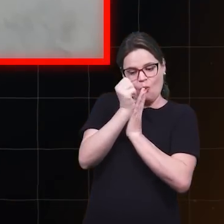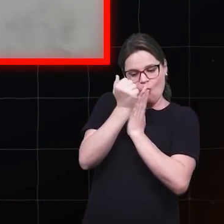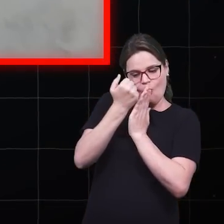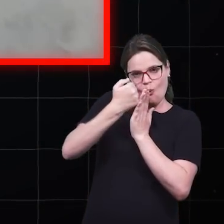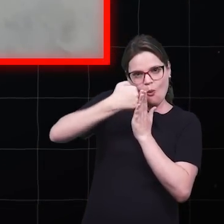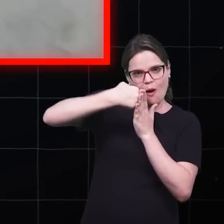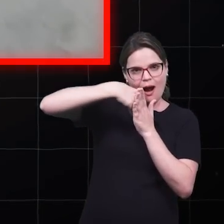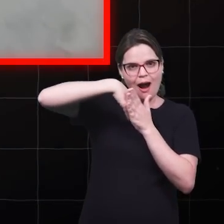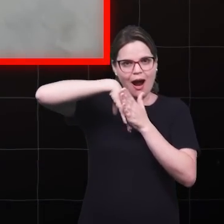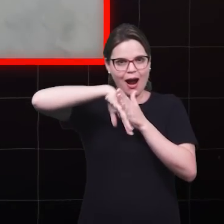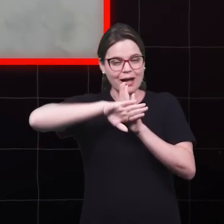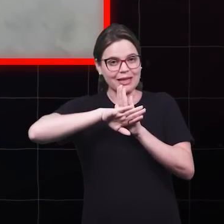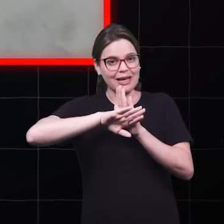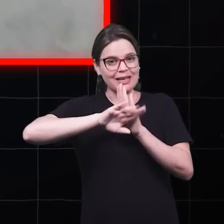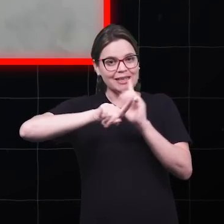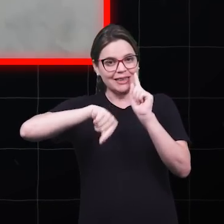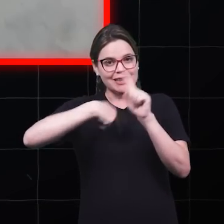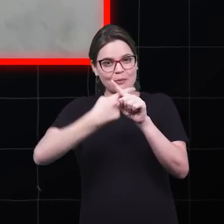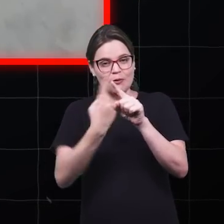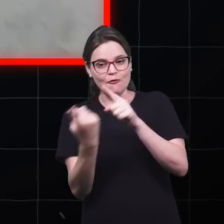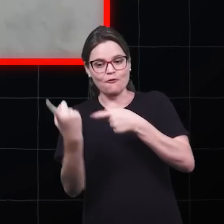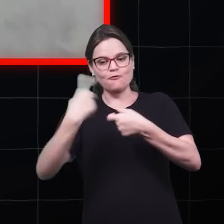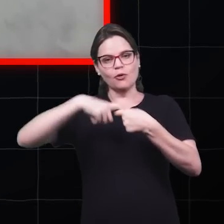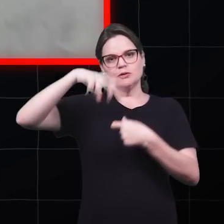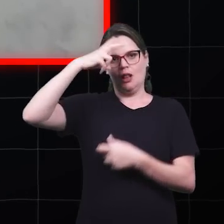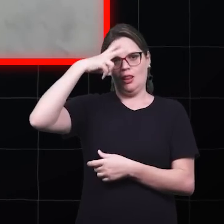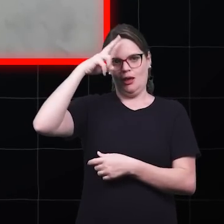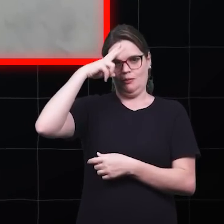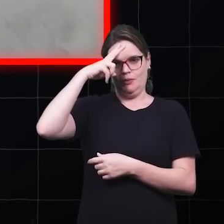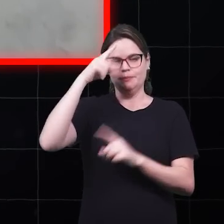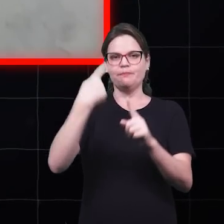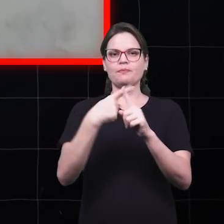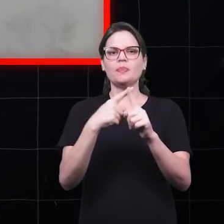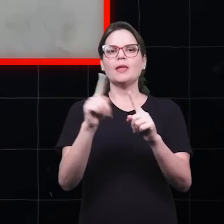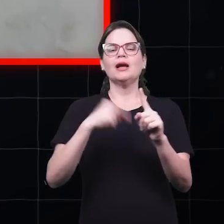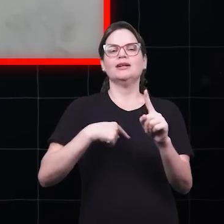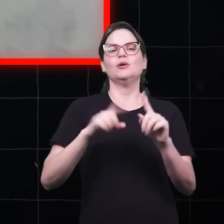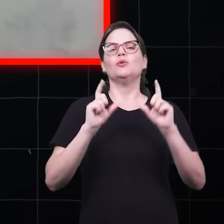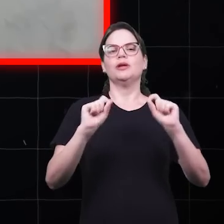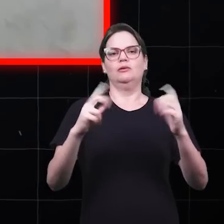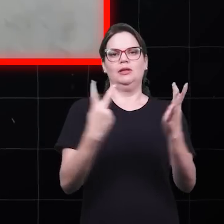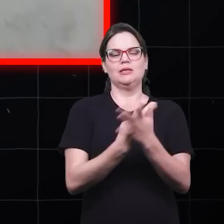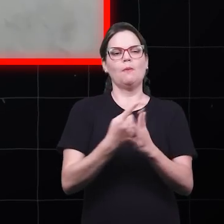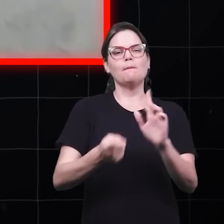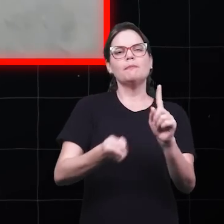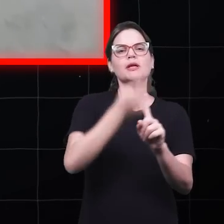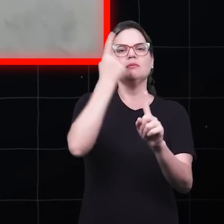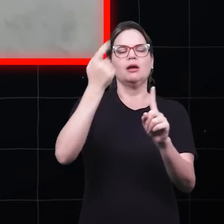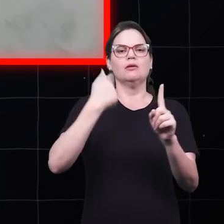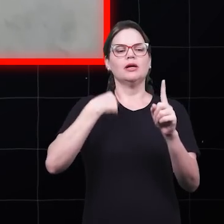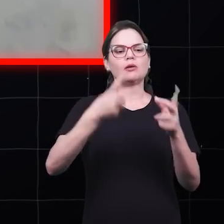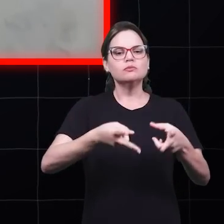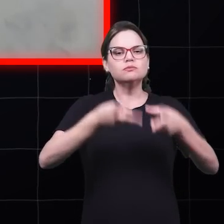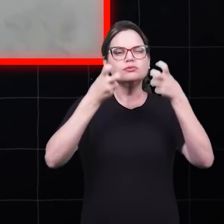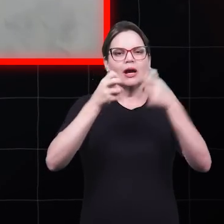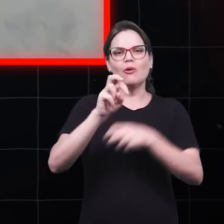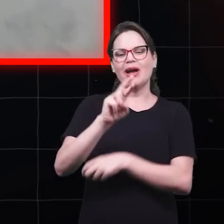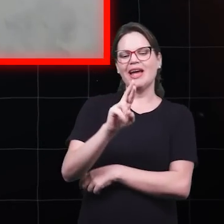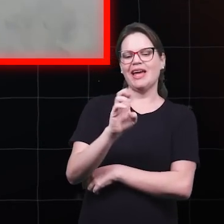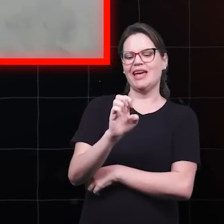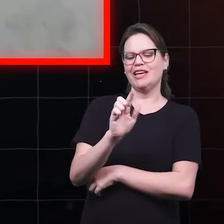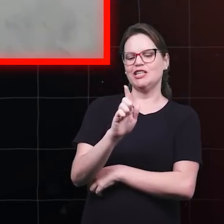A codificação é o registro daquela informação. É a primeira etapa para você se recordar de algo. Depois ela